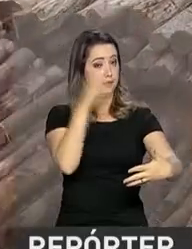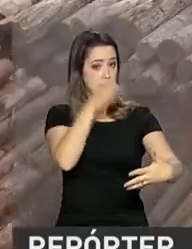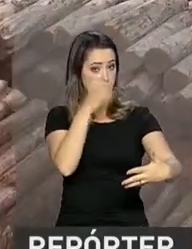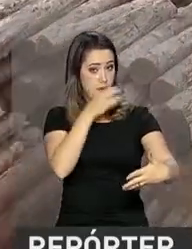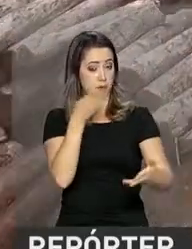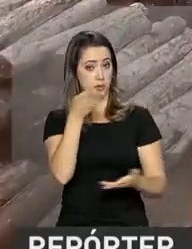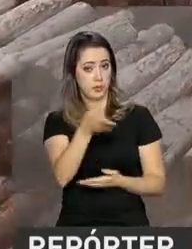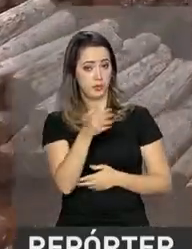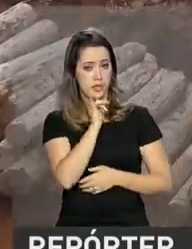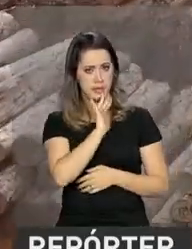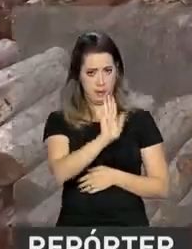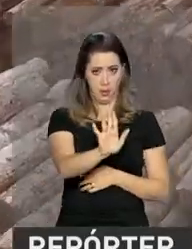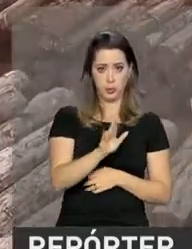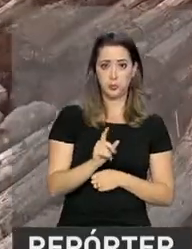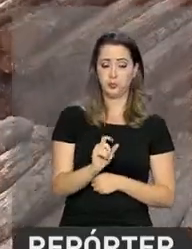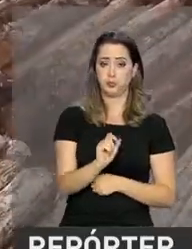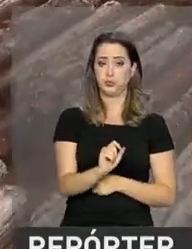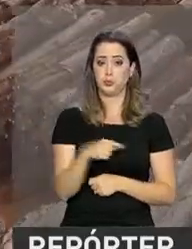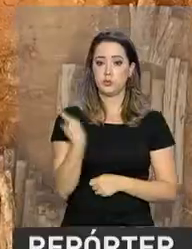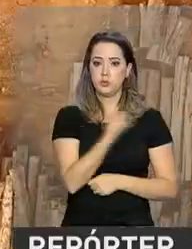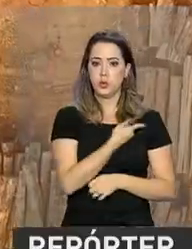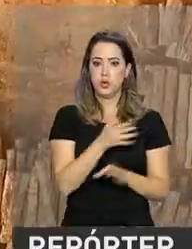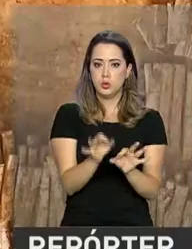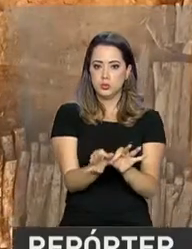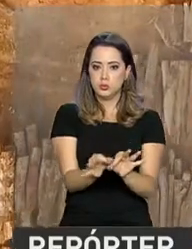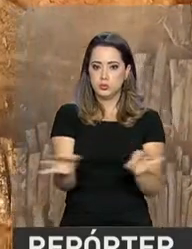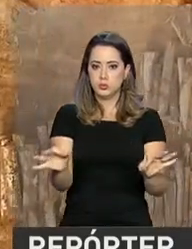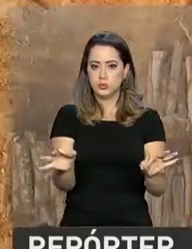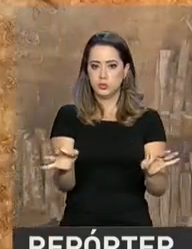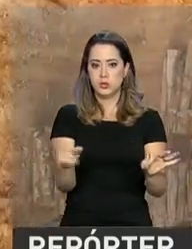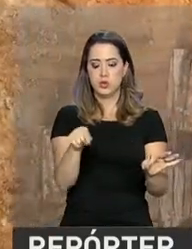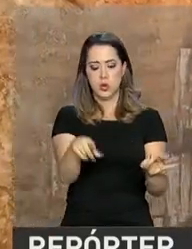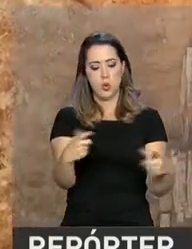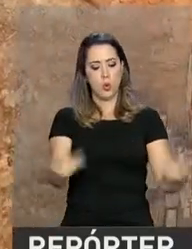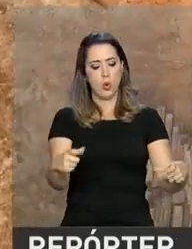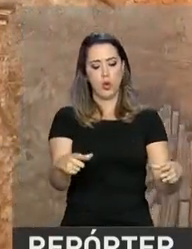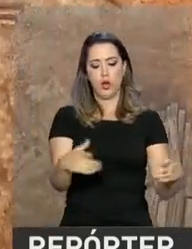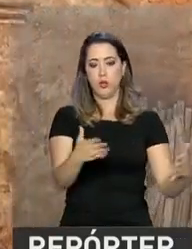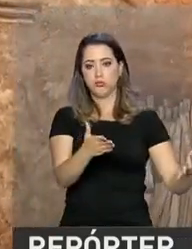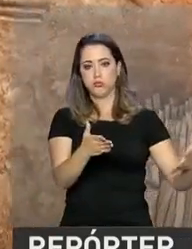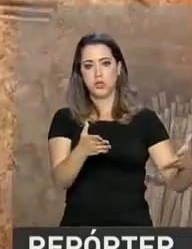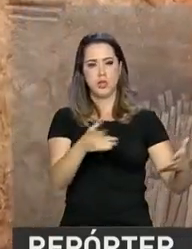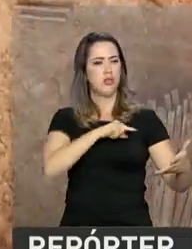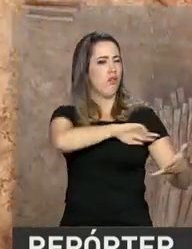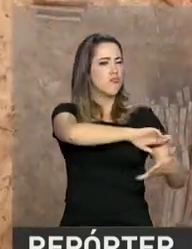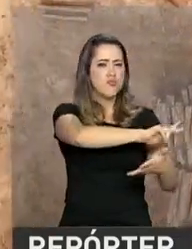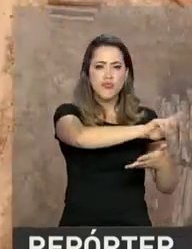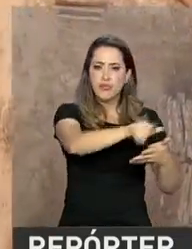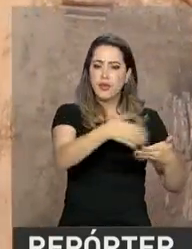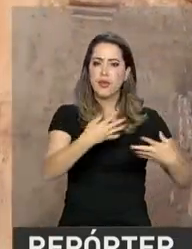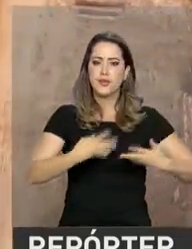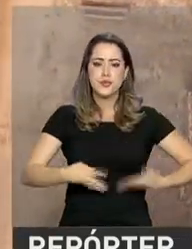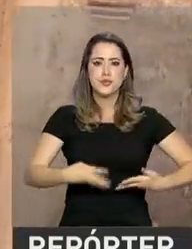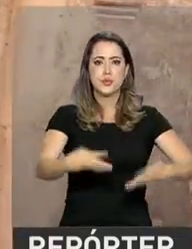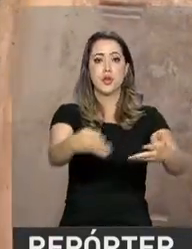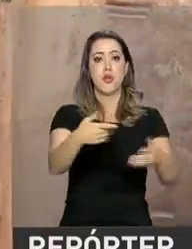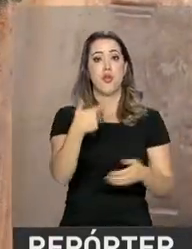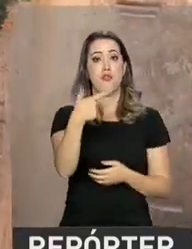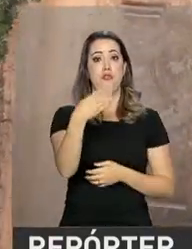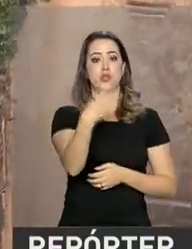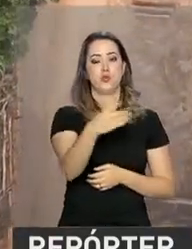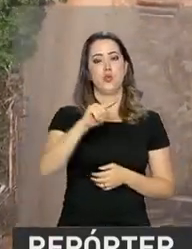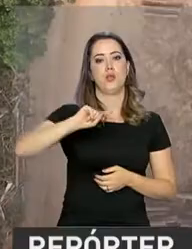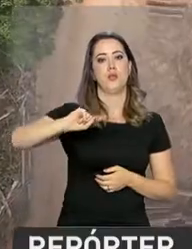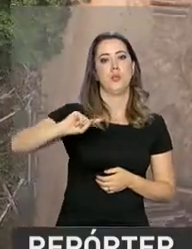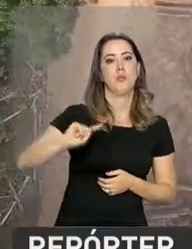por exemplo nós medimos um pátio de madeira é com 24 mil